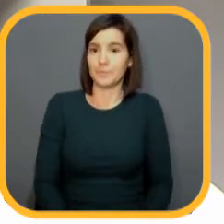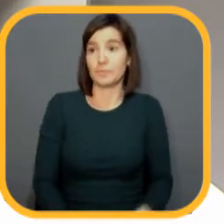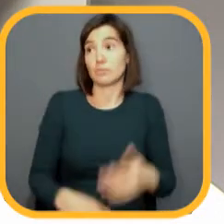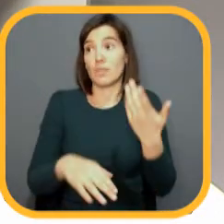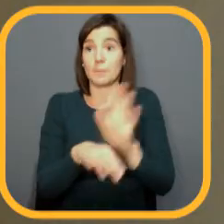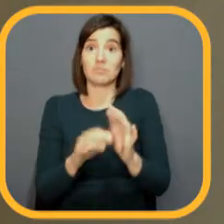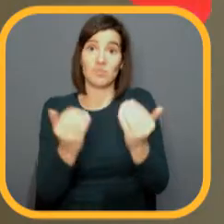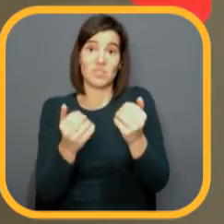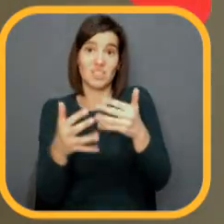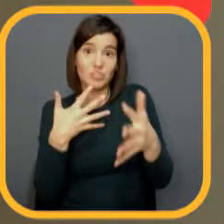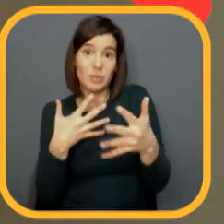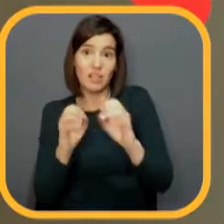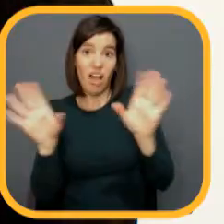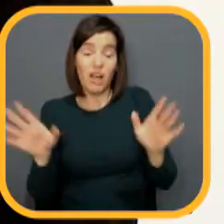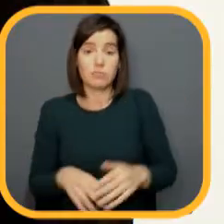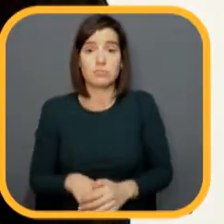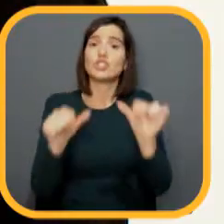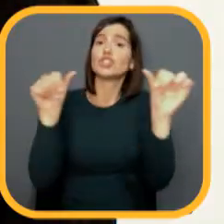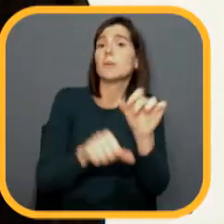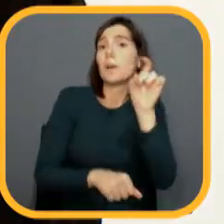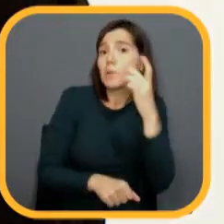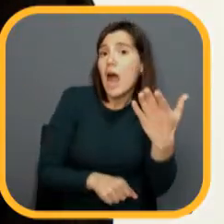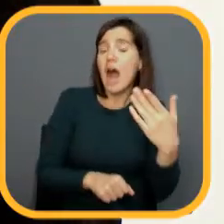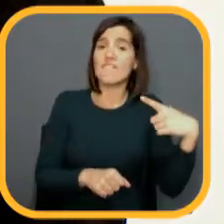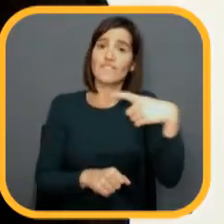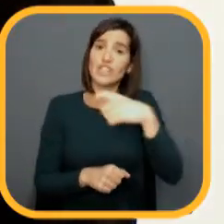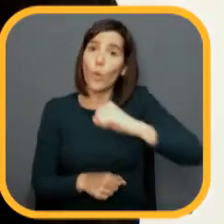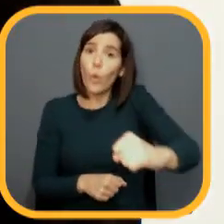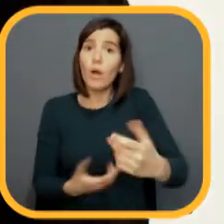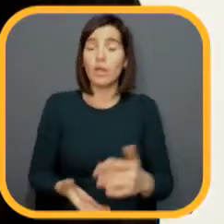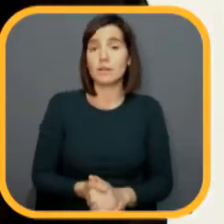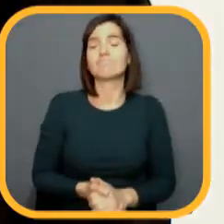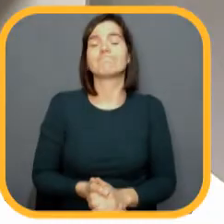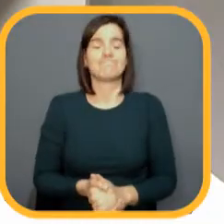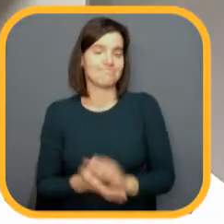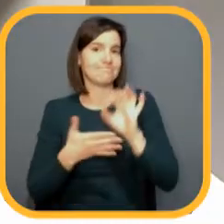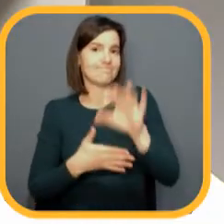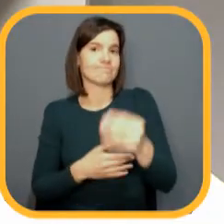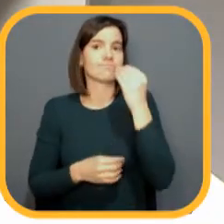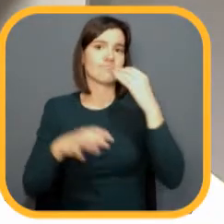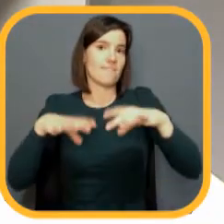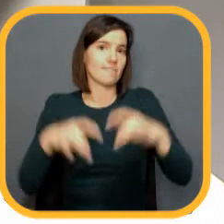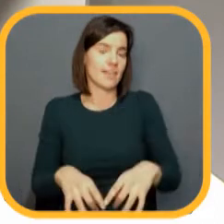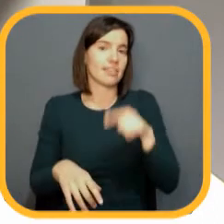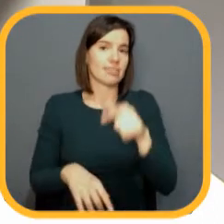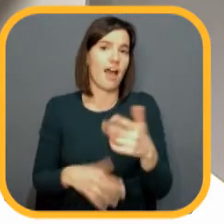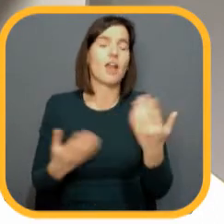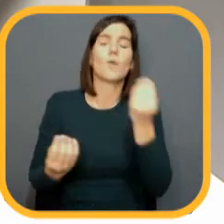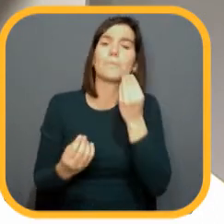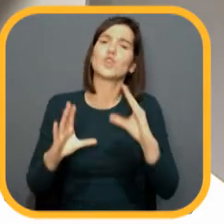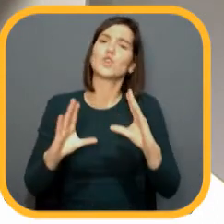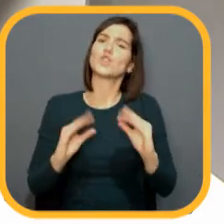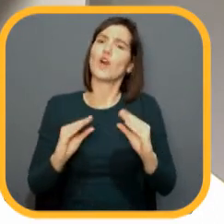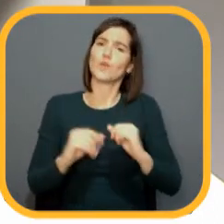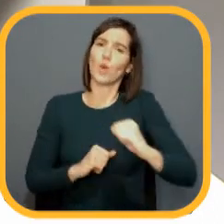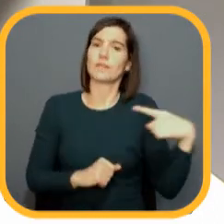ameaças virtuais? Neste caso é ser mais transparente. Bons sistemas de proteção, antivírus. Algumas dicas para evitar ataques virtuais são